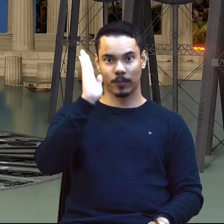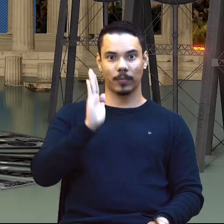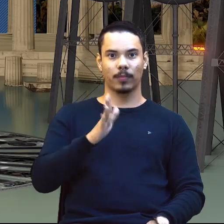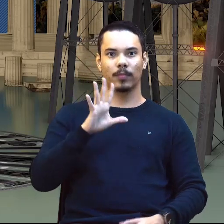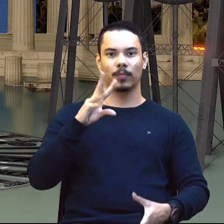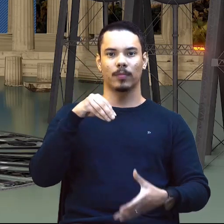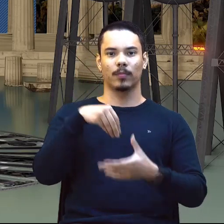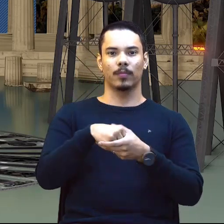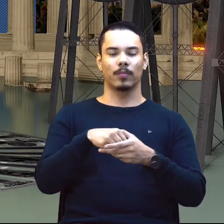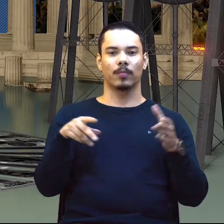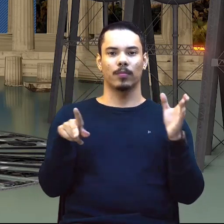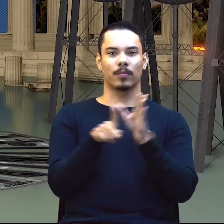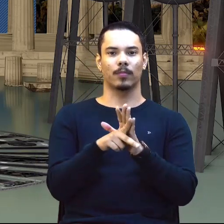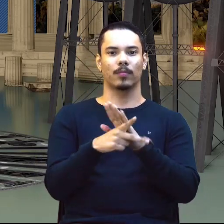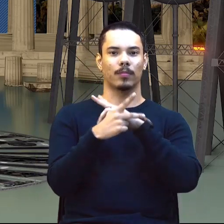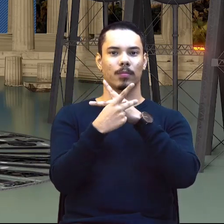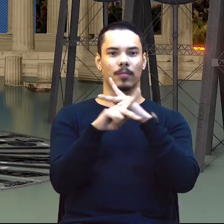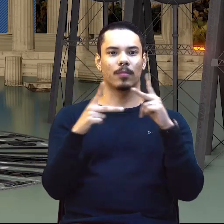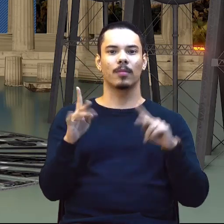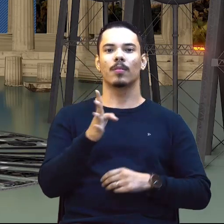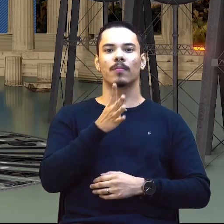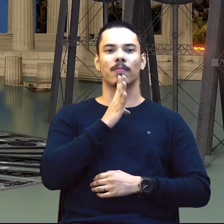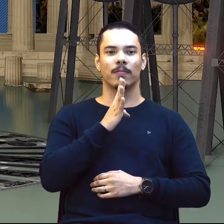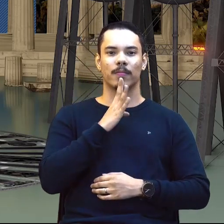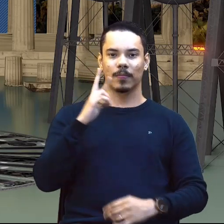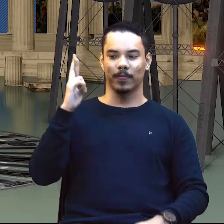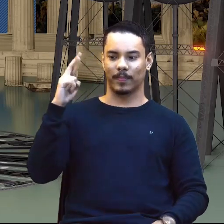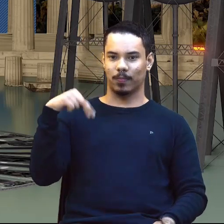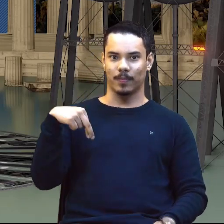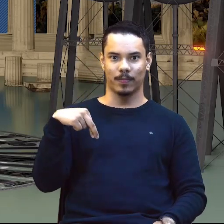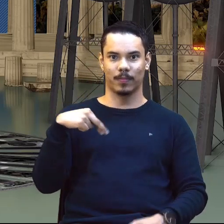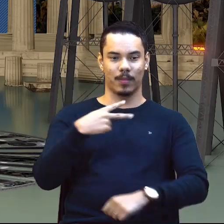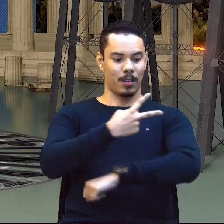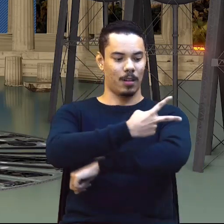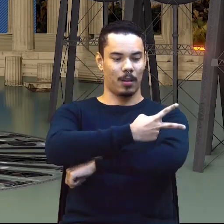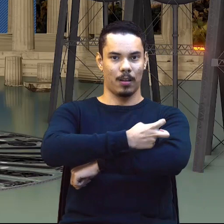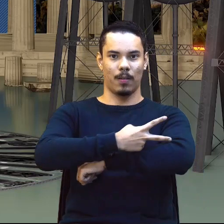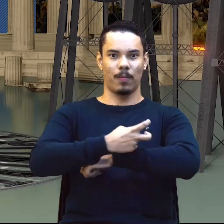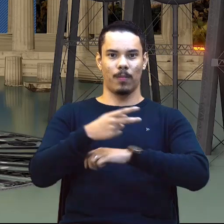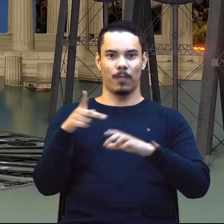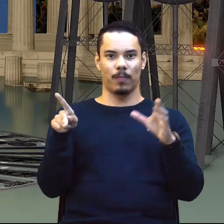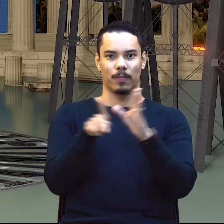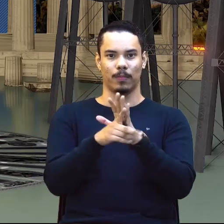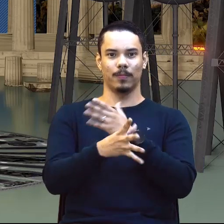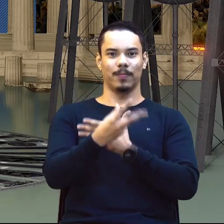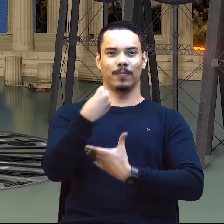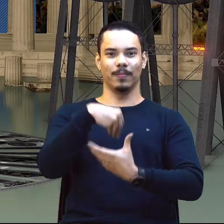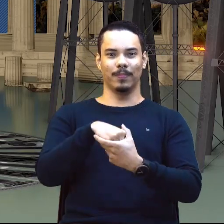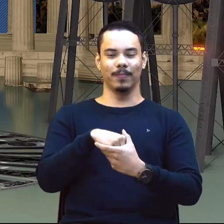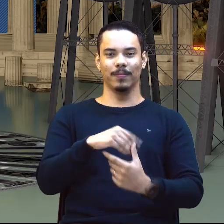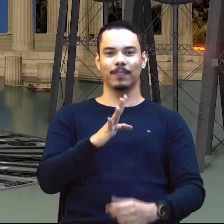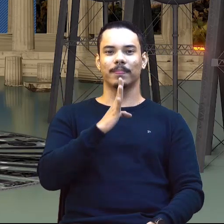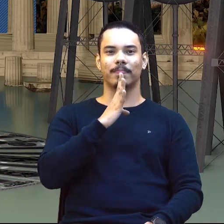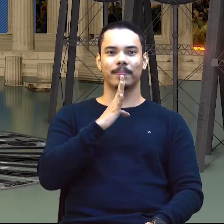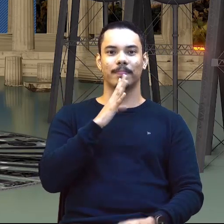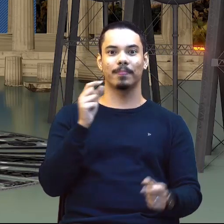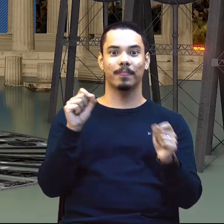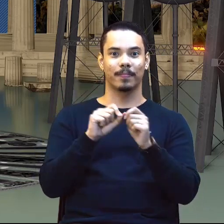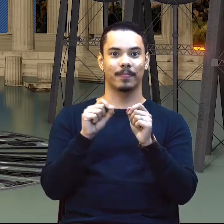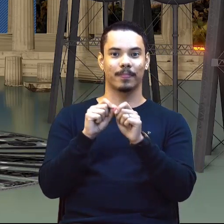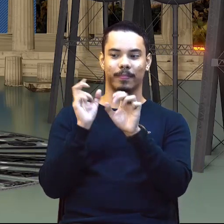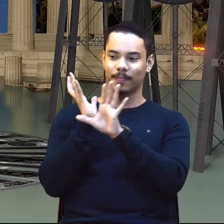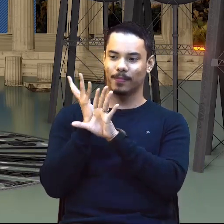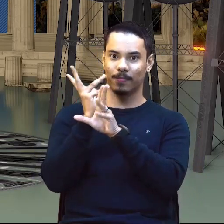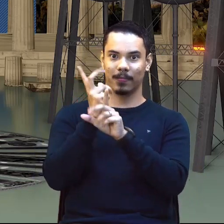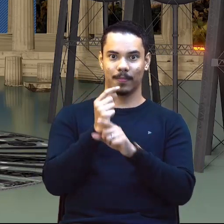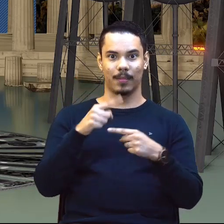seu conhecimento, da sua razão. A epistemologia, gente, do conhecimento. Agora vamos fazer uma revisãozinha e depois